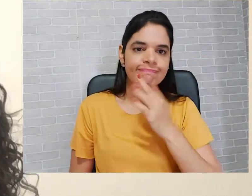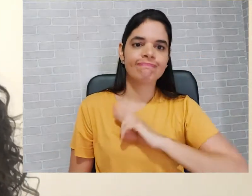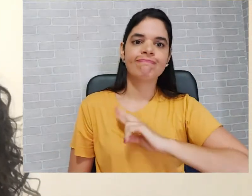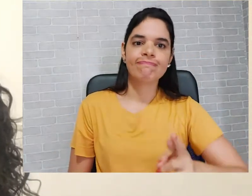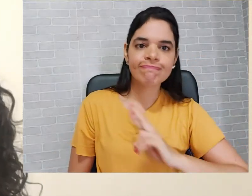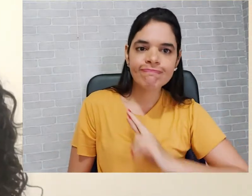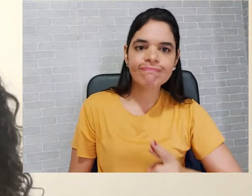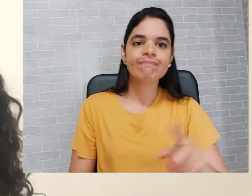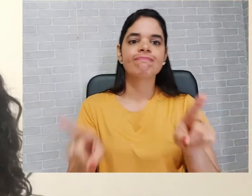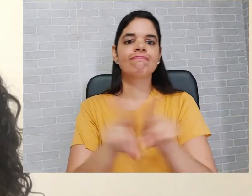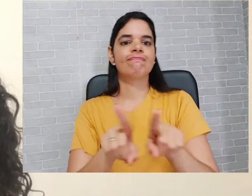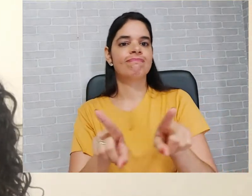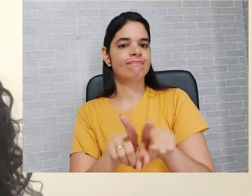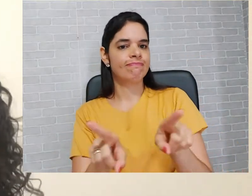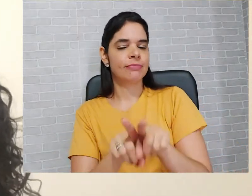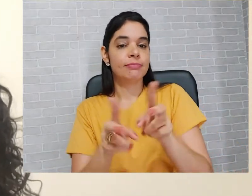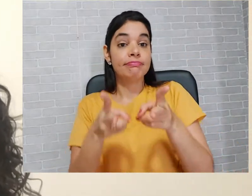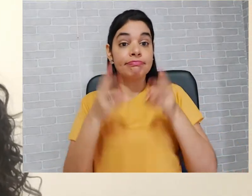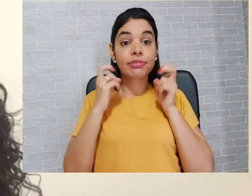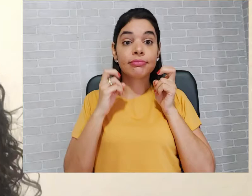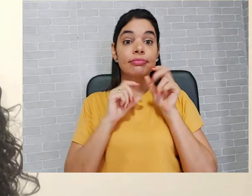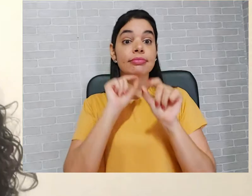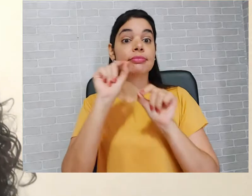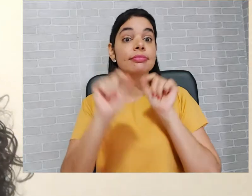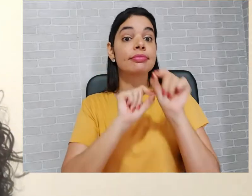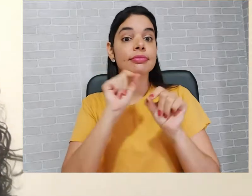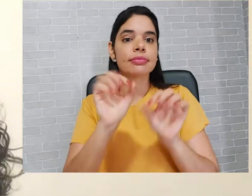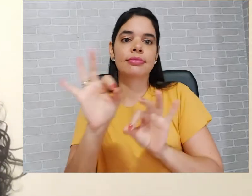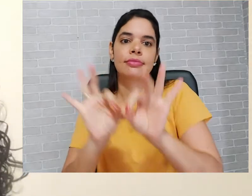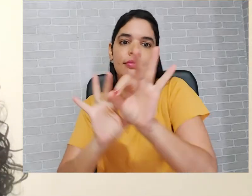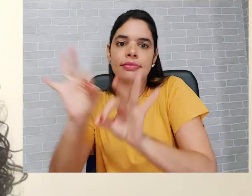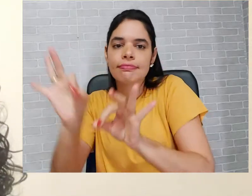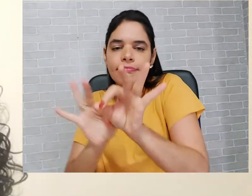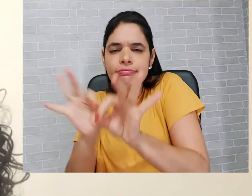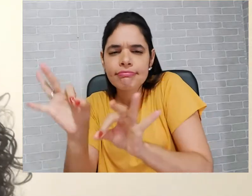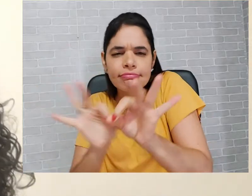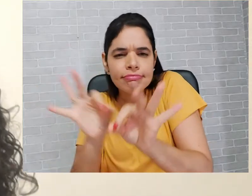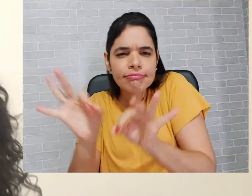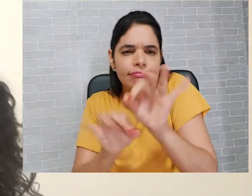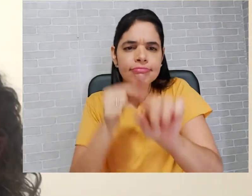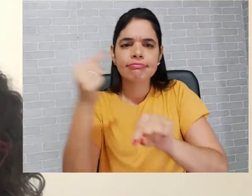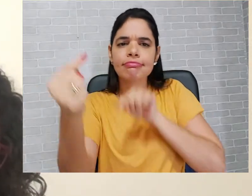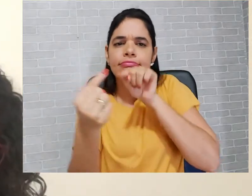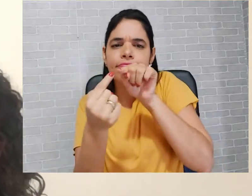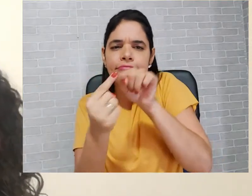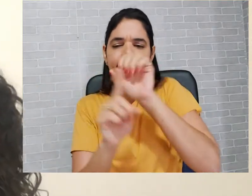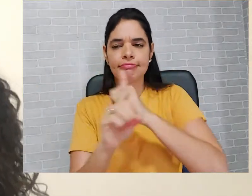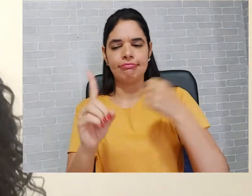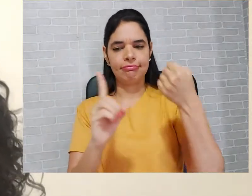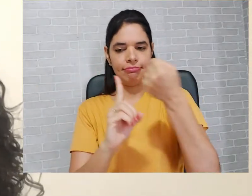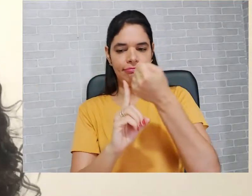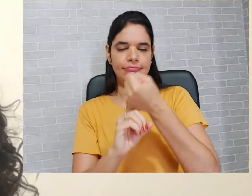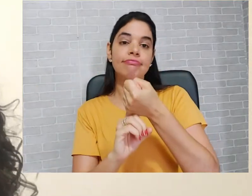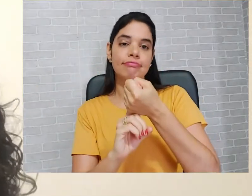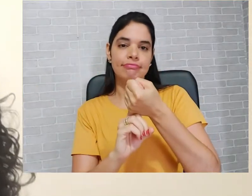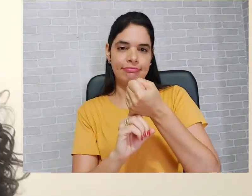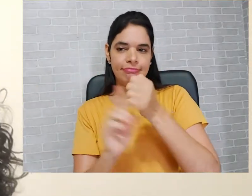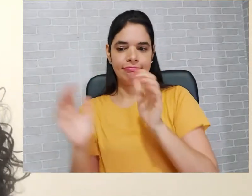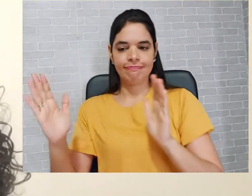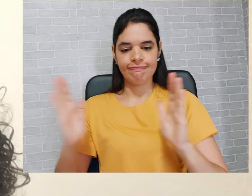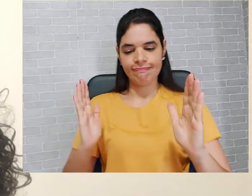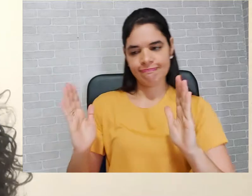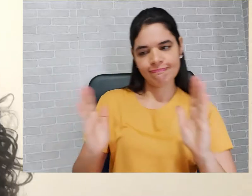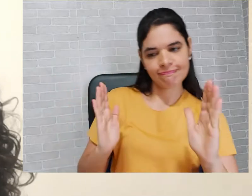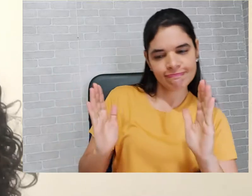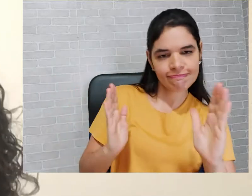crenças, também nos permitem identificar a organização, a finalidade da sociedade